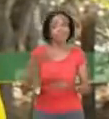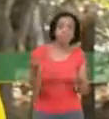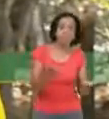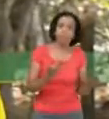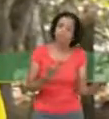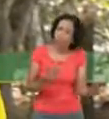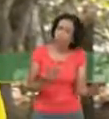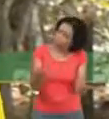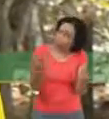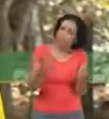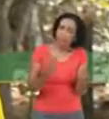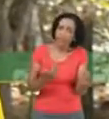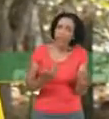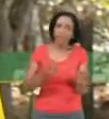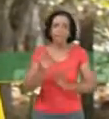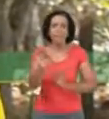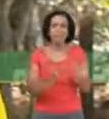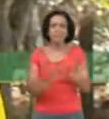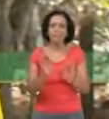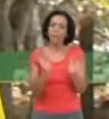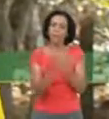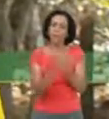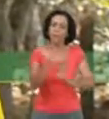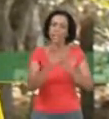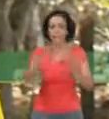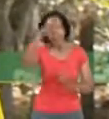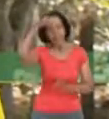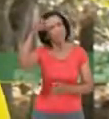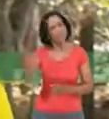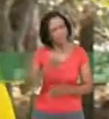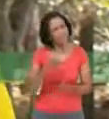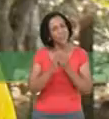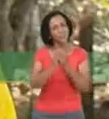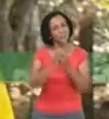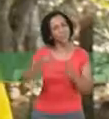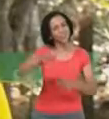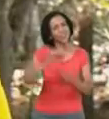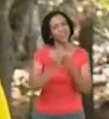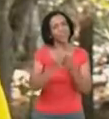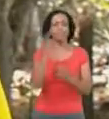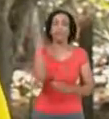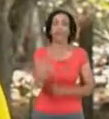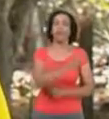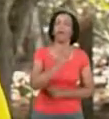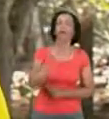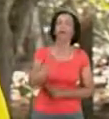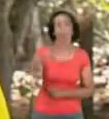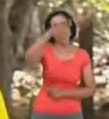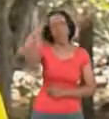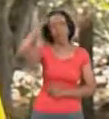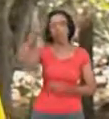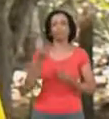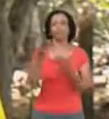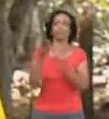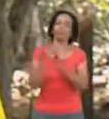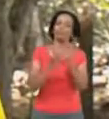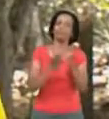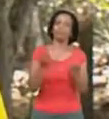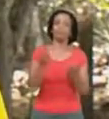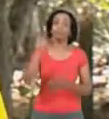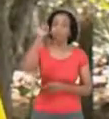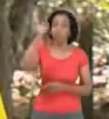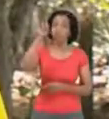você, jovem, a fazer parte do Projeto Radical Amazônia. Venha junto conosco ganhar a Amazônia para